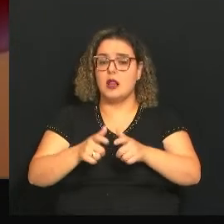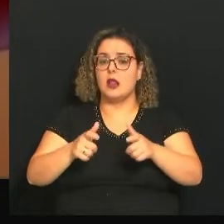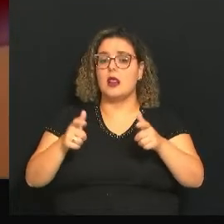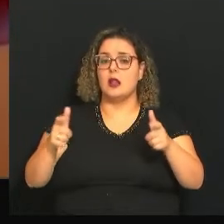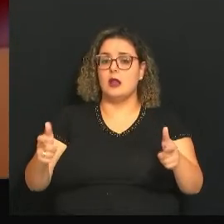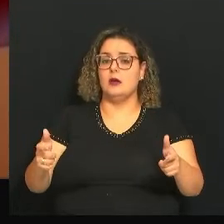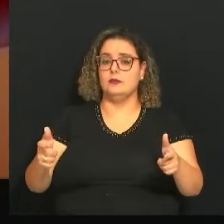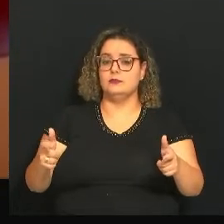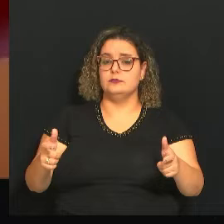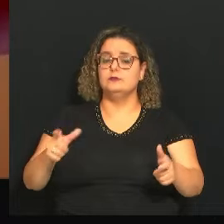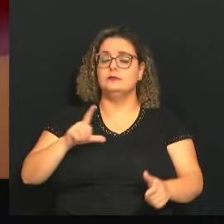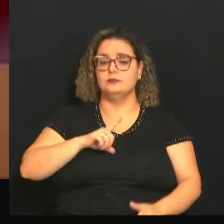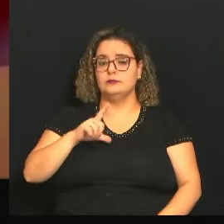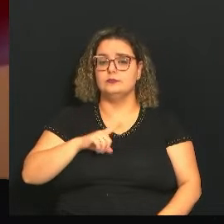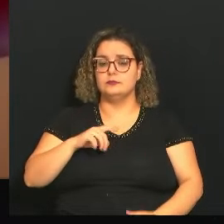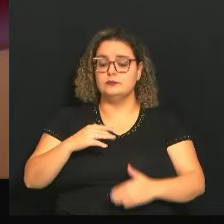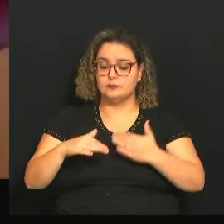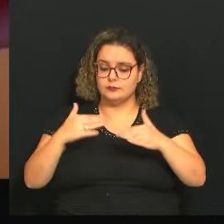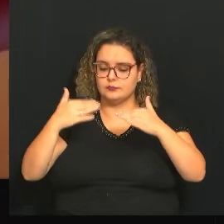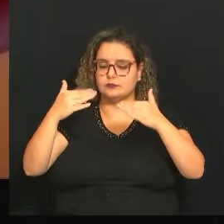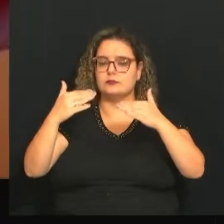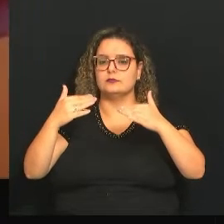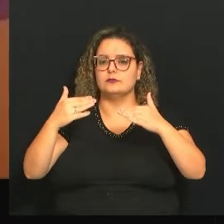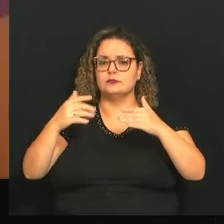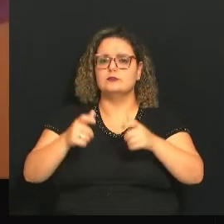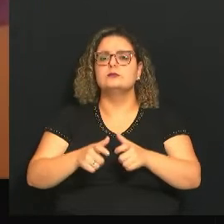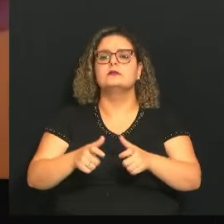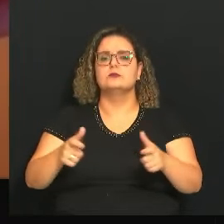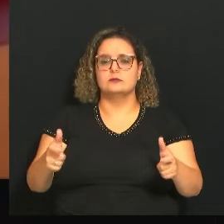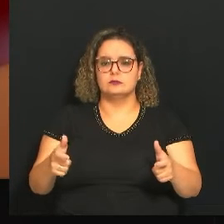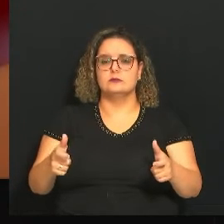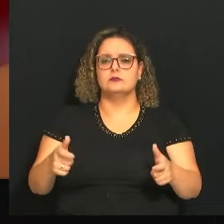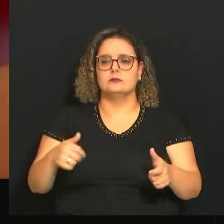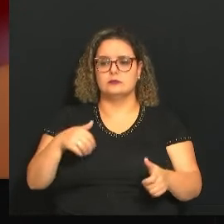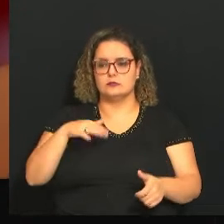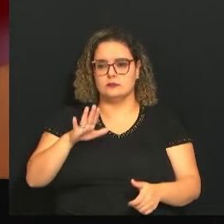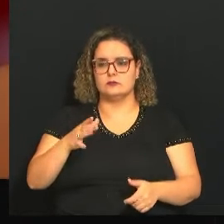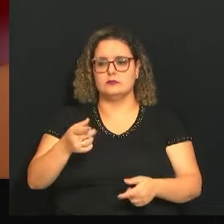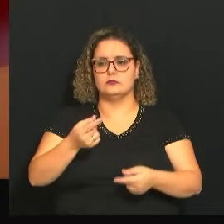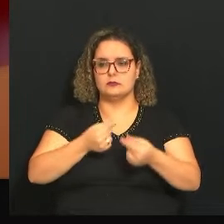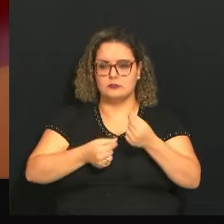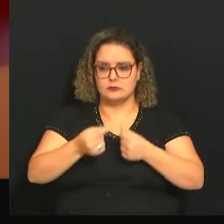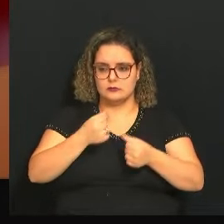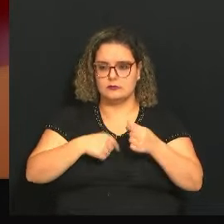tem crescimento e vai aumentar ainda mais a arrecadação.